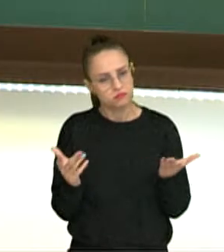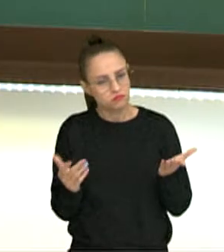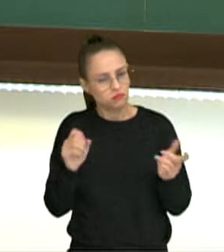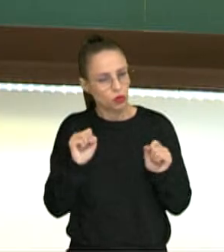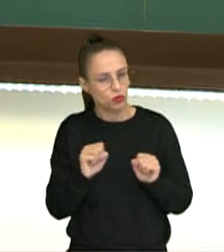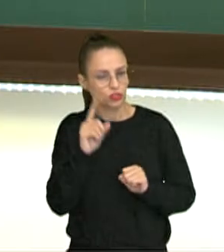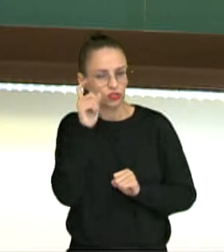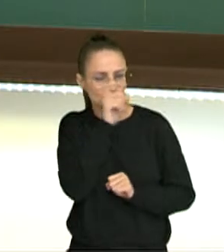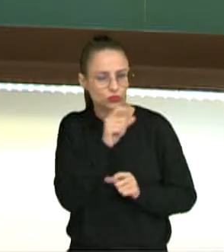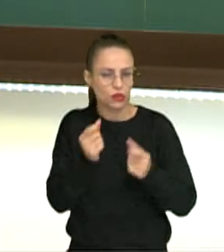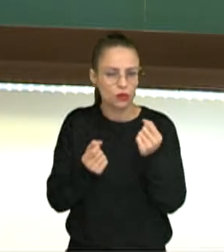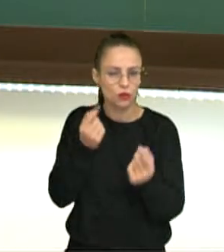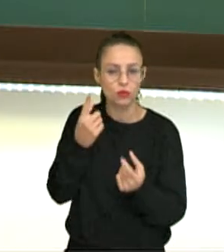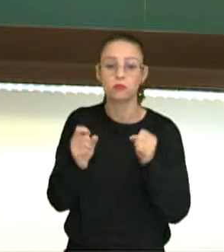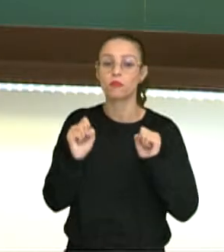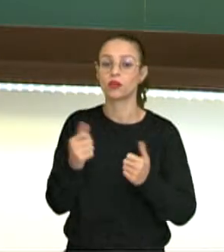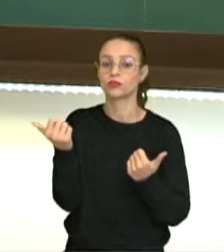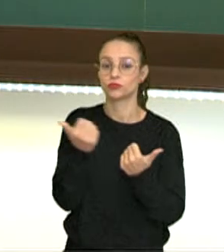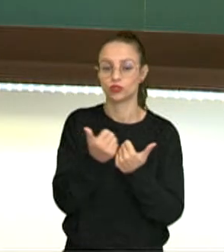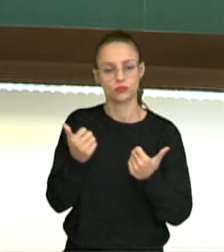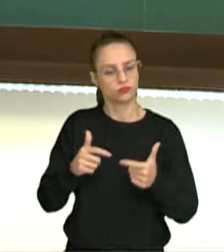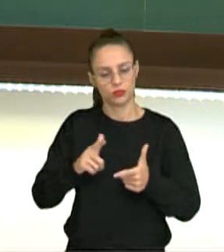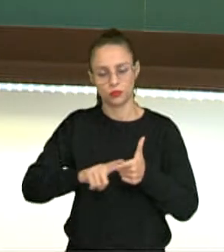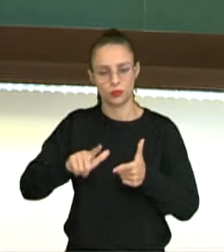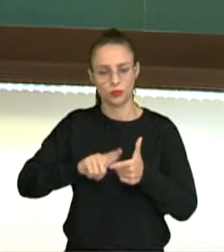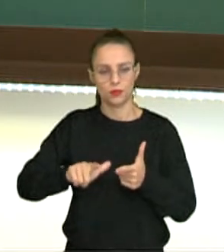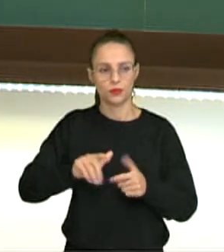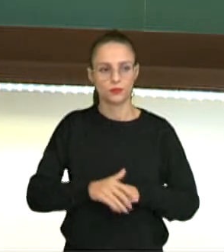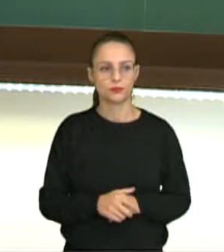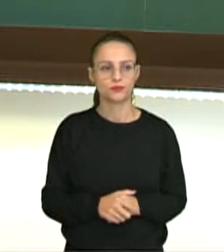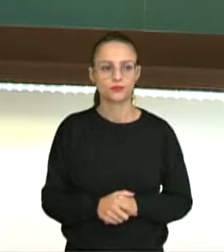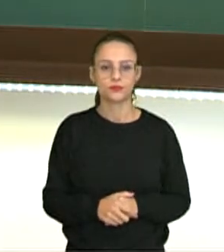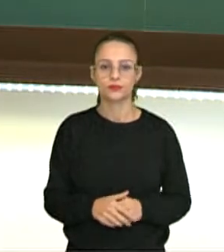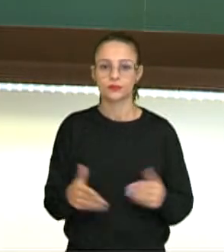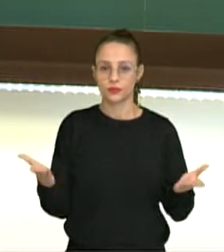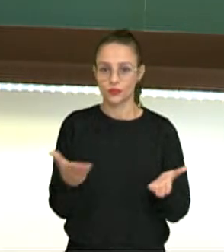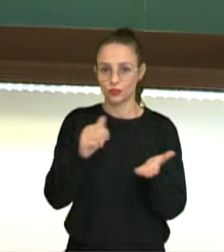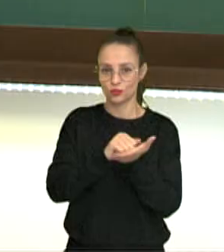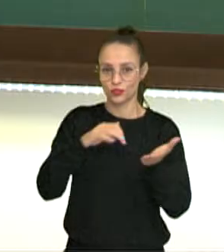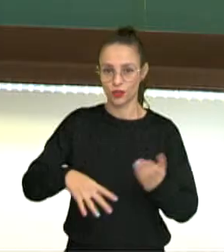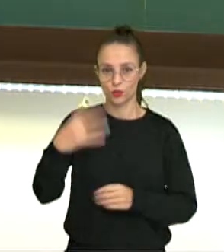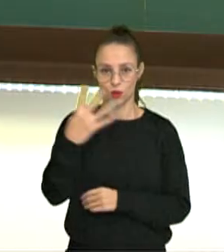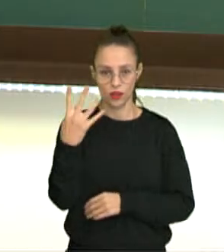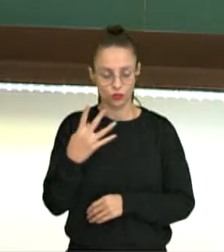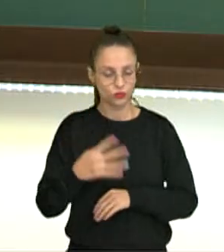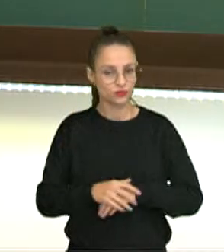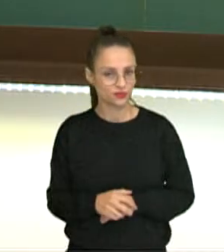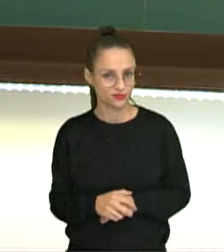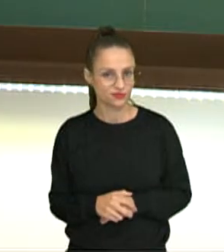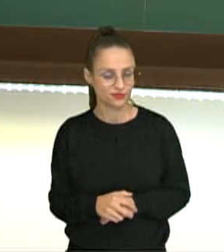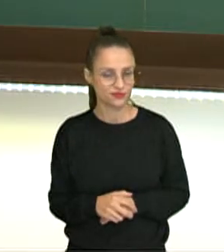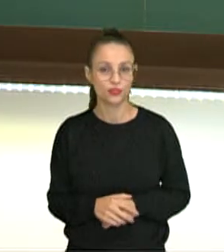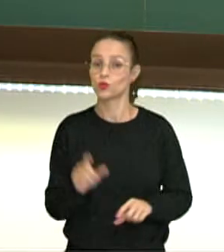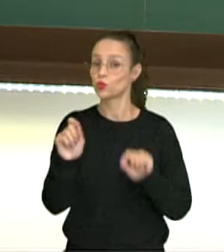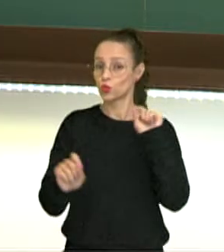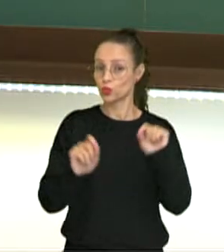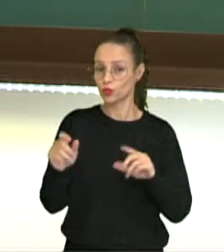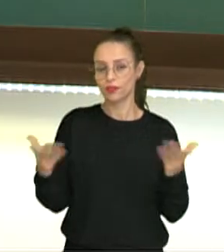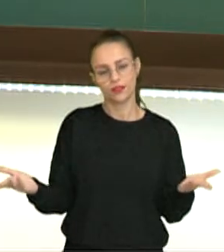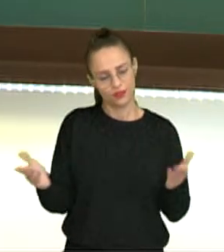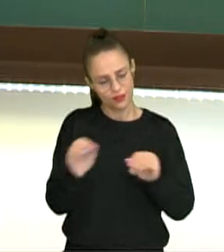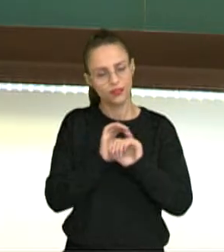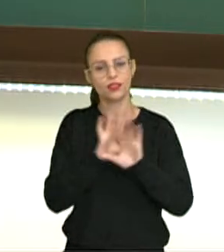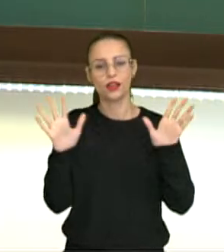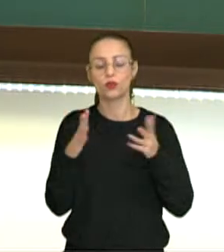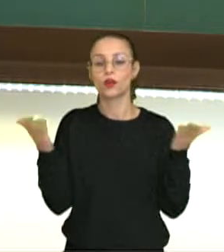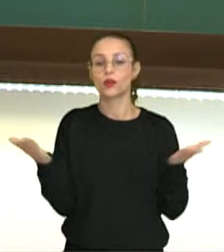dificuldade para alguns, você pode substituir, não tem problema. A atividade 4 agora, qual vai ser?